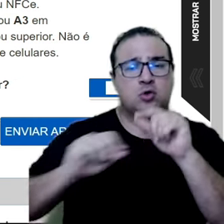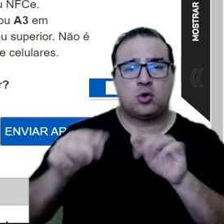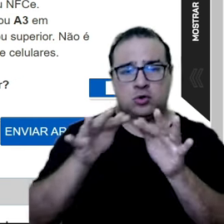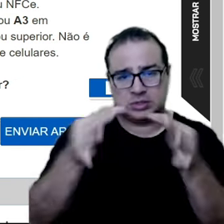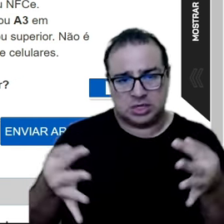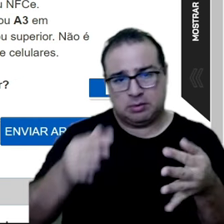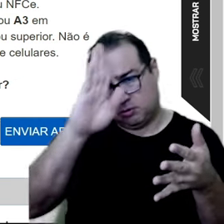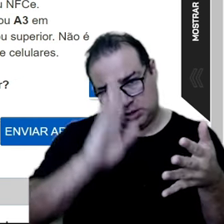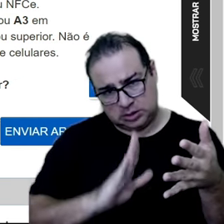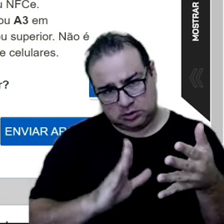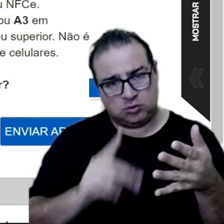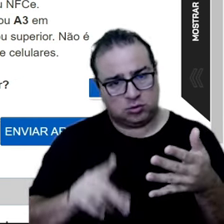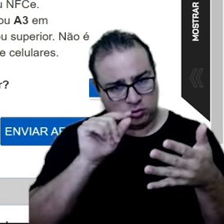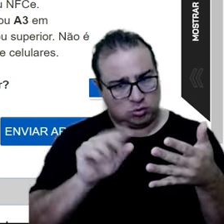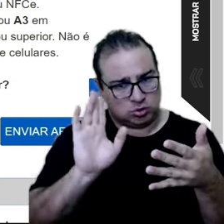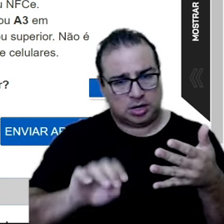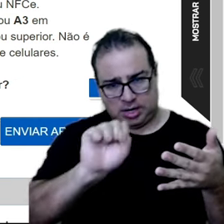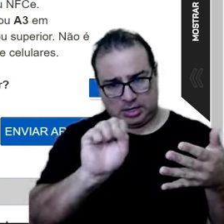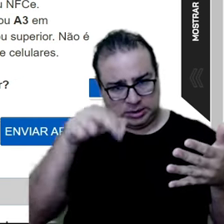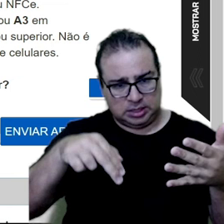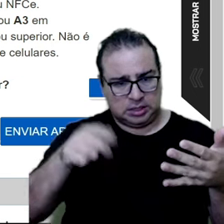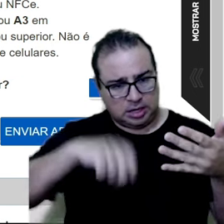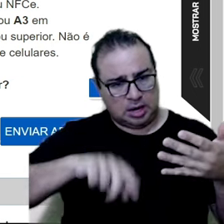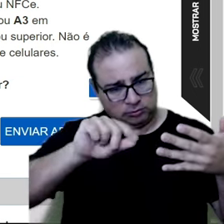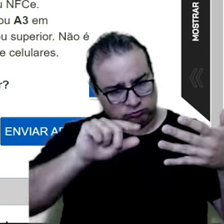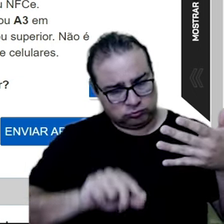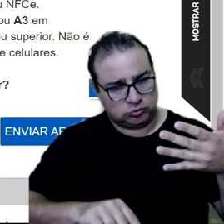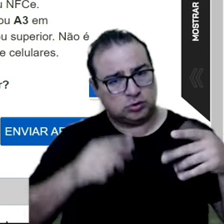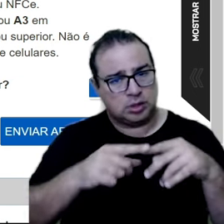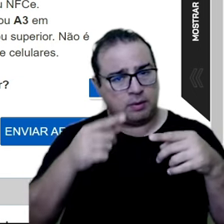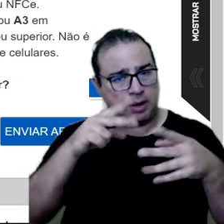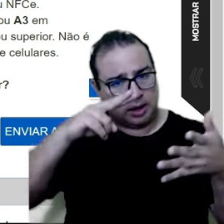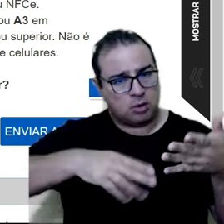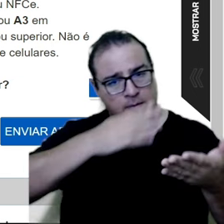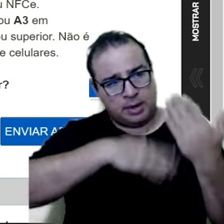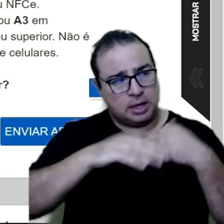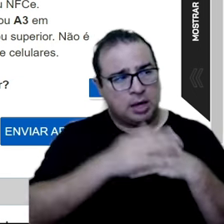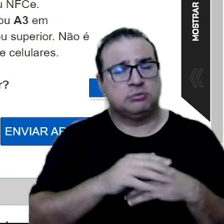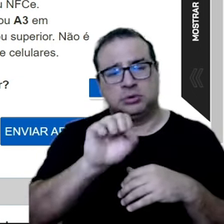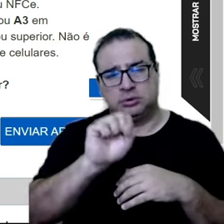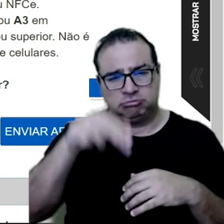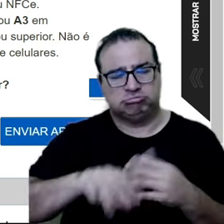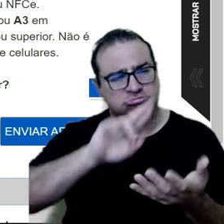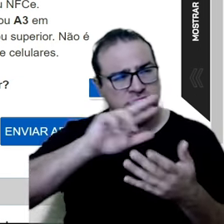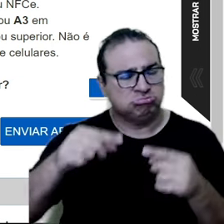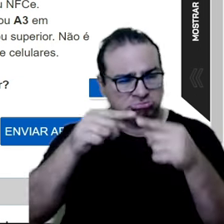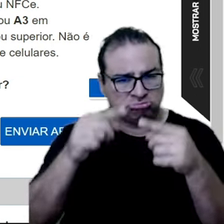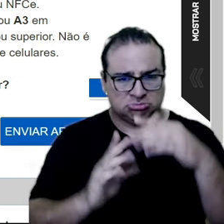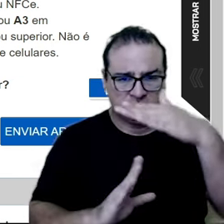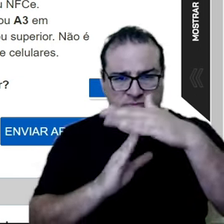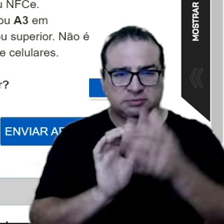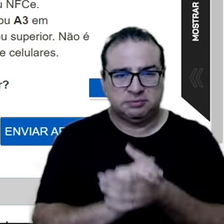o Simples Nacional ó ele já traz aqui as outras possibilidades que é aquele que a gente fez a leitura lá Simples Nacional ou excesso de